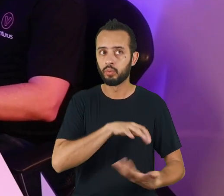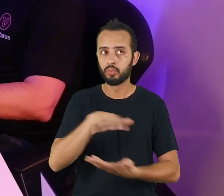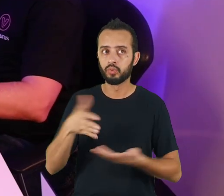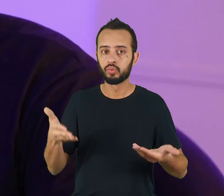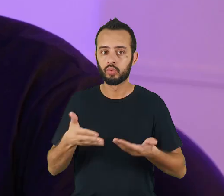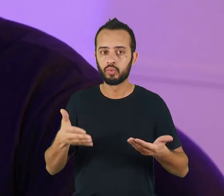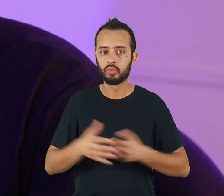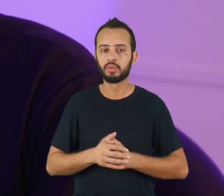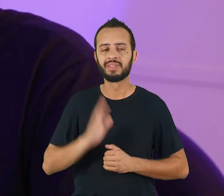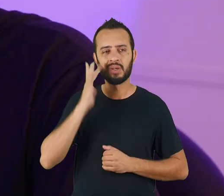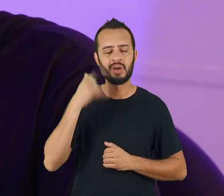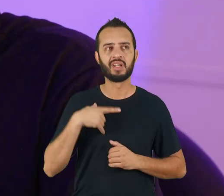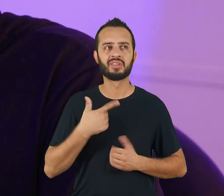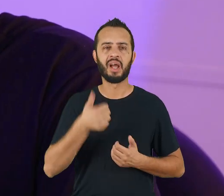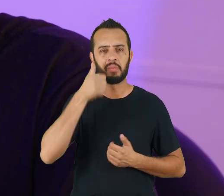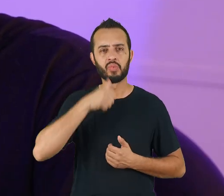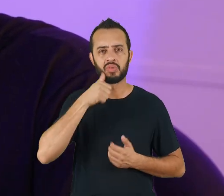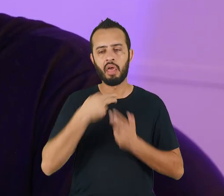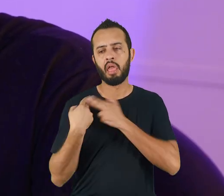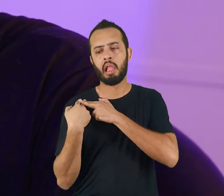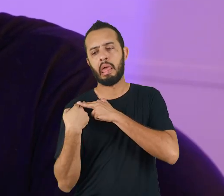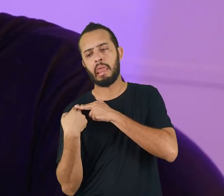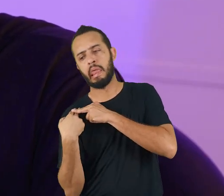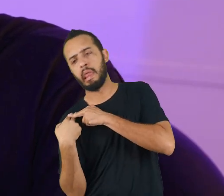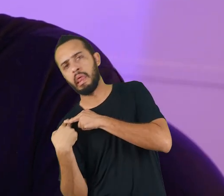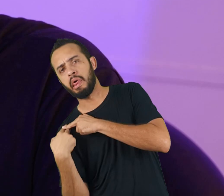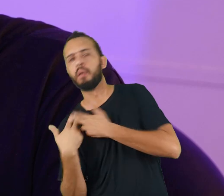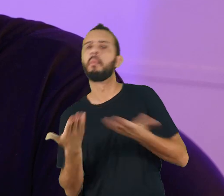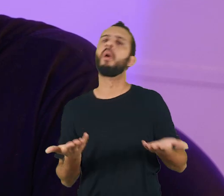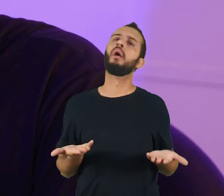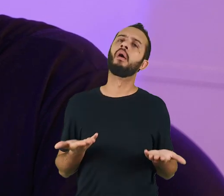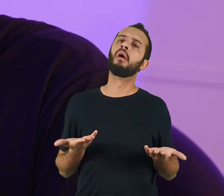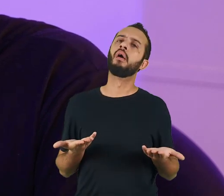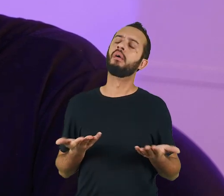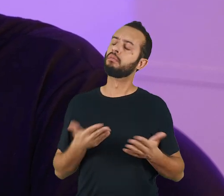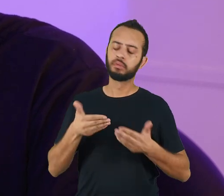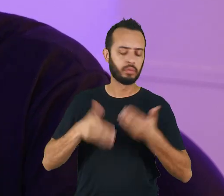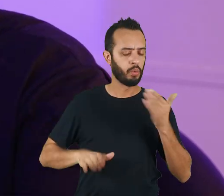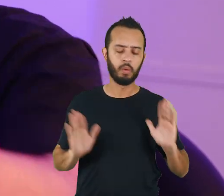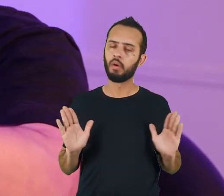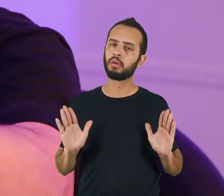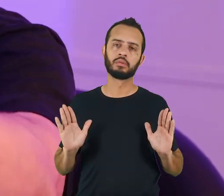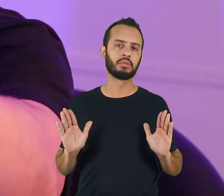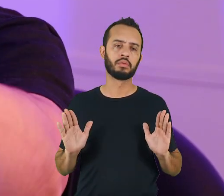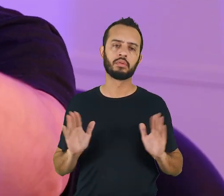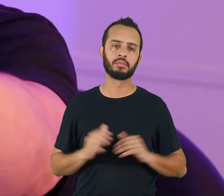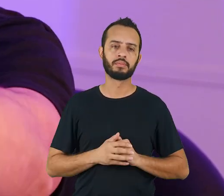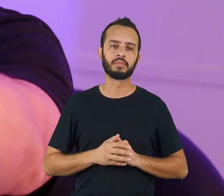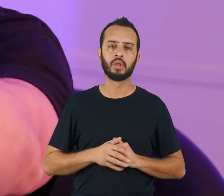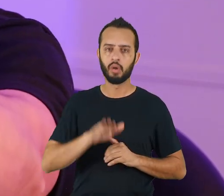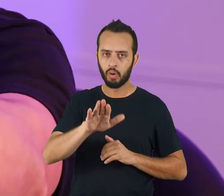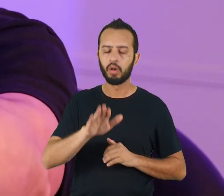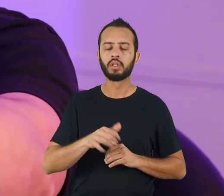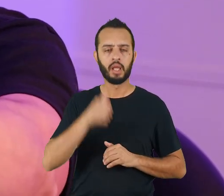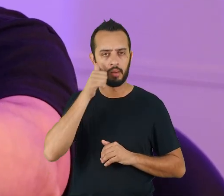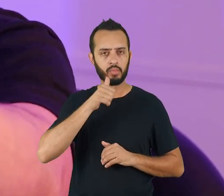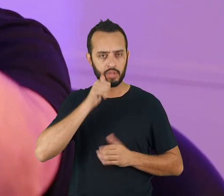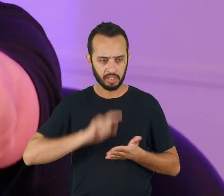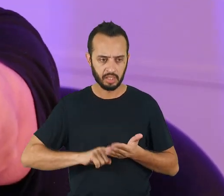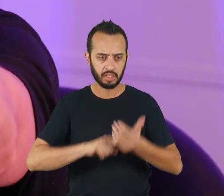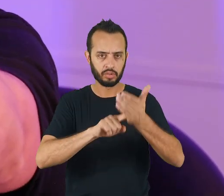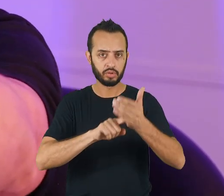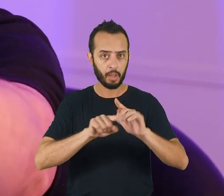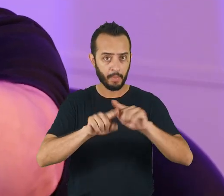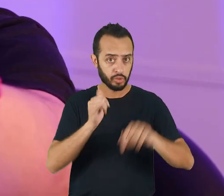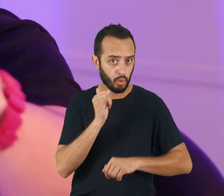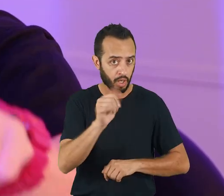uma sacanagem ficar tudo em cima da mulher né e eu acho que apesar de ser mulheres na tecnologia vai um